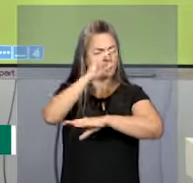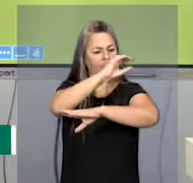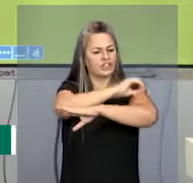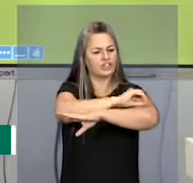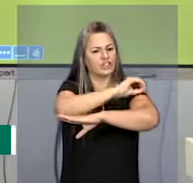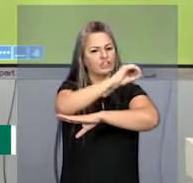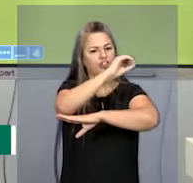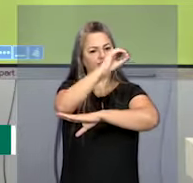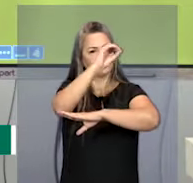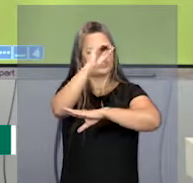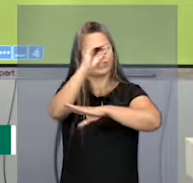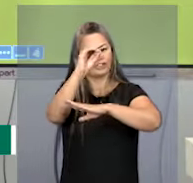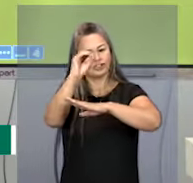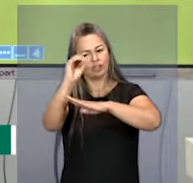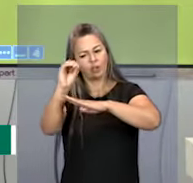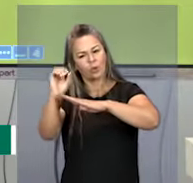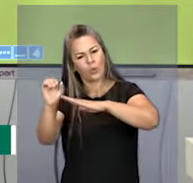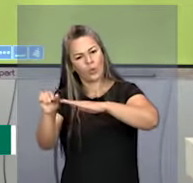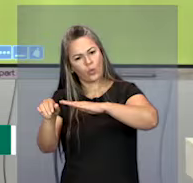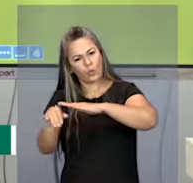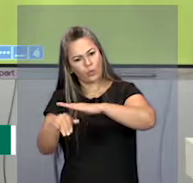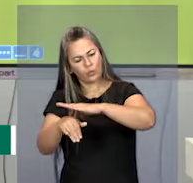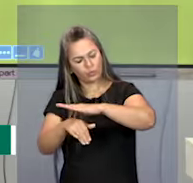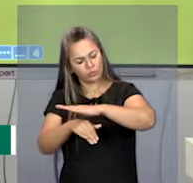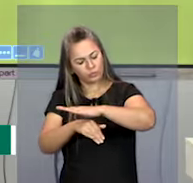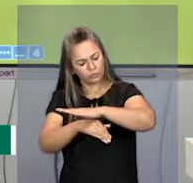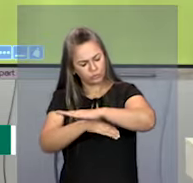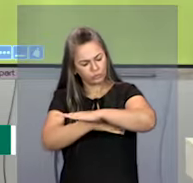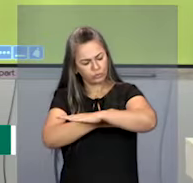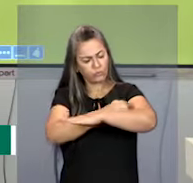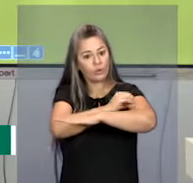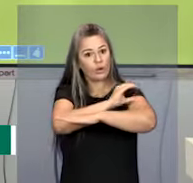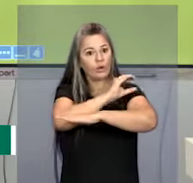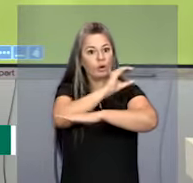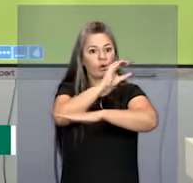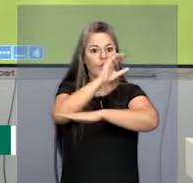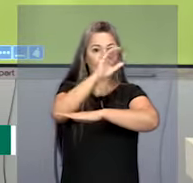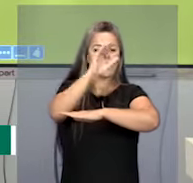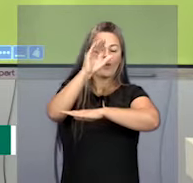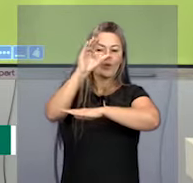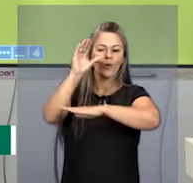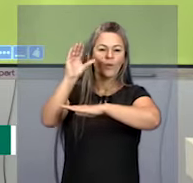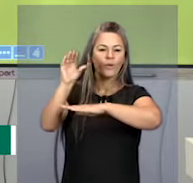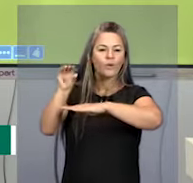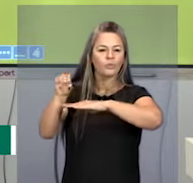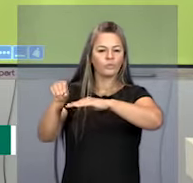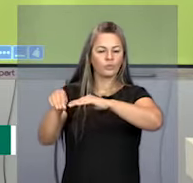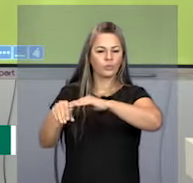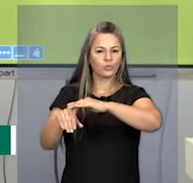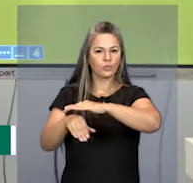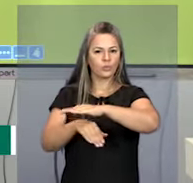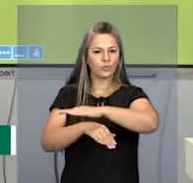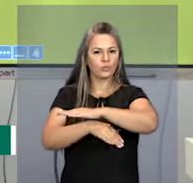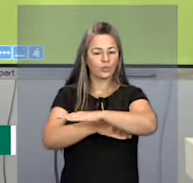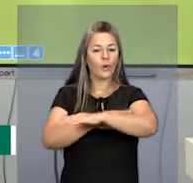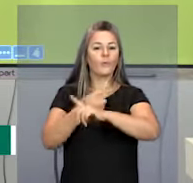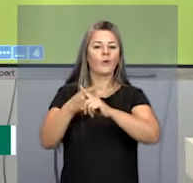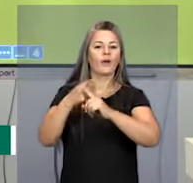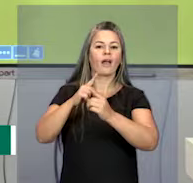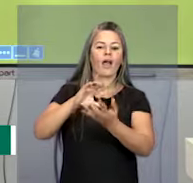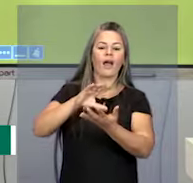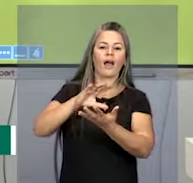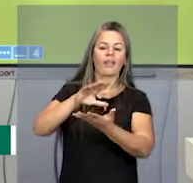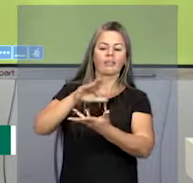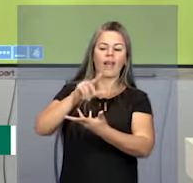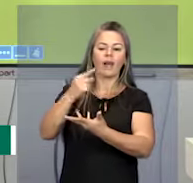da rotação da Terra. Mas é muito mais legal explicar, por exemplo, que